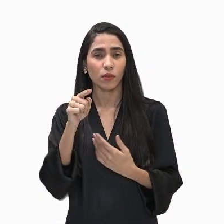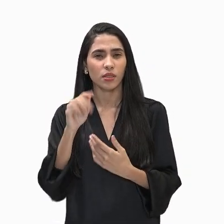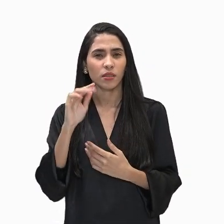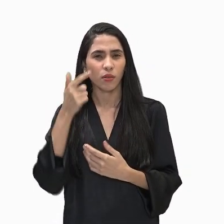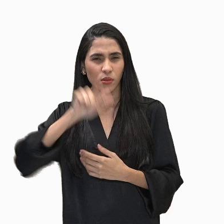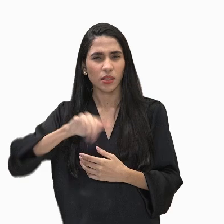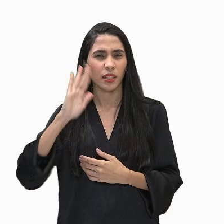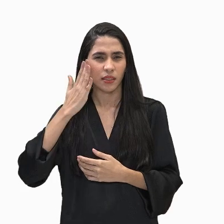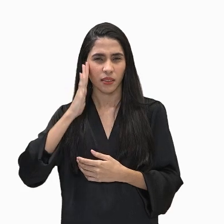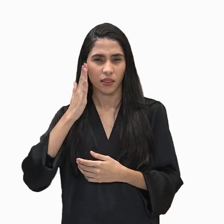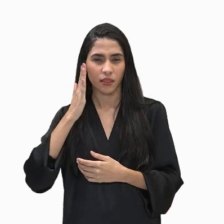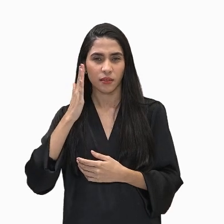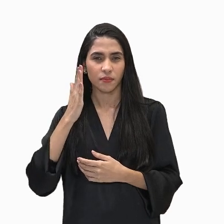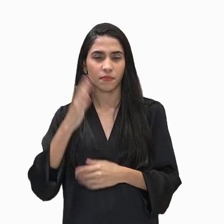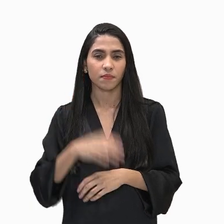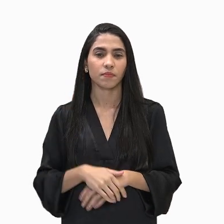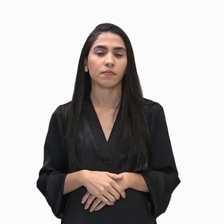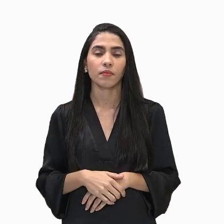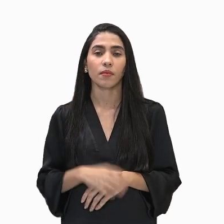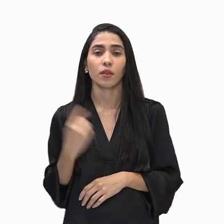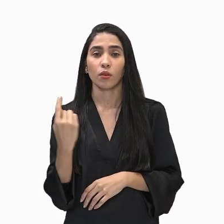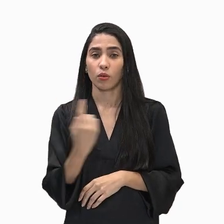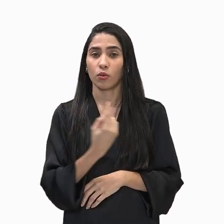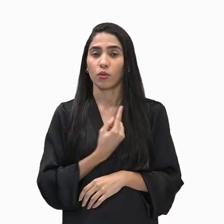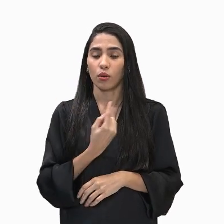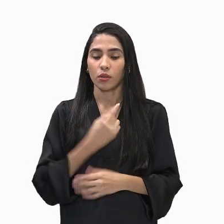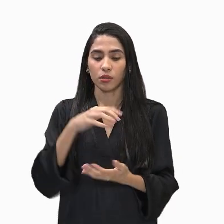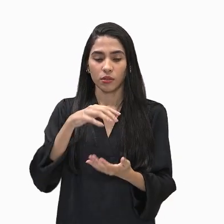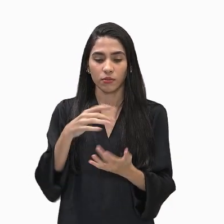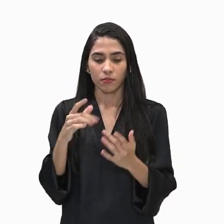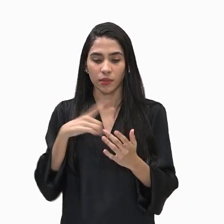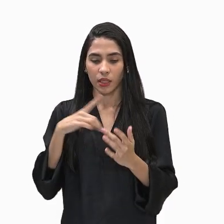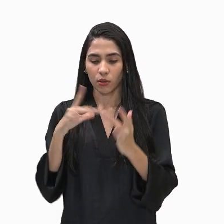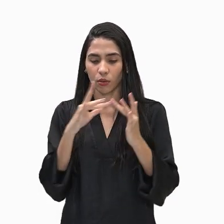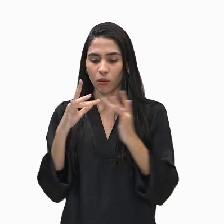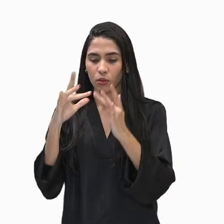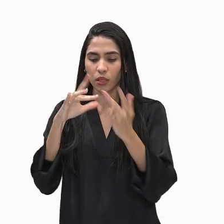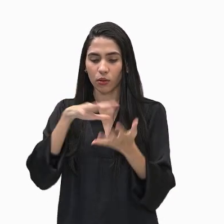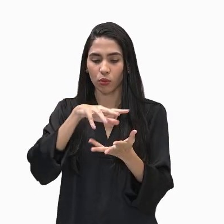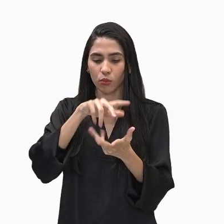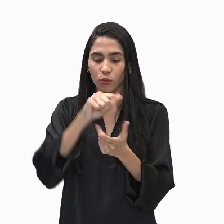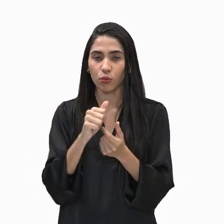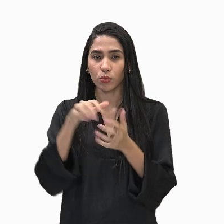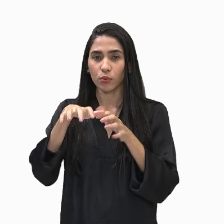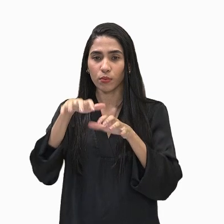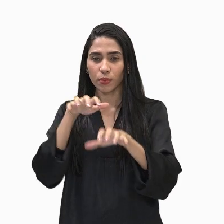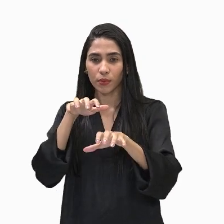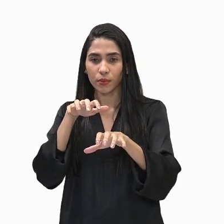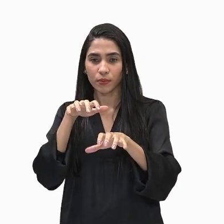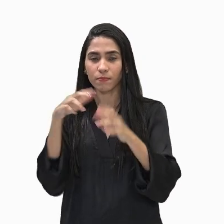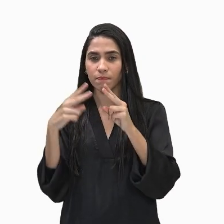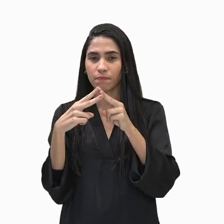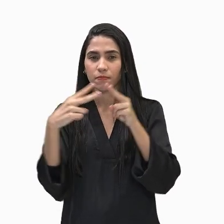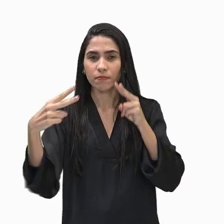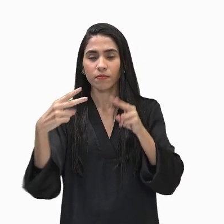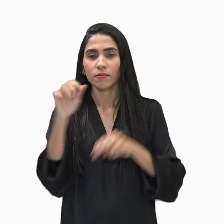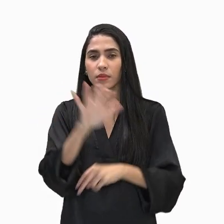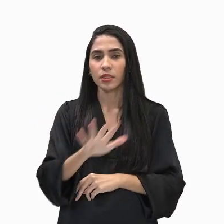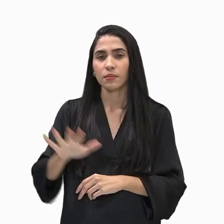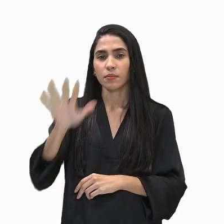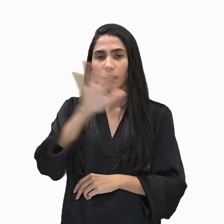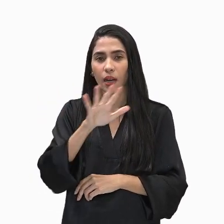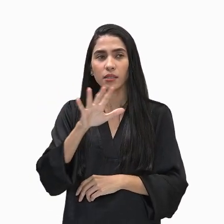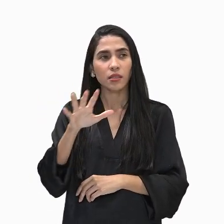entendendo o questionamento aí? Estamos diante de um mundo virtual, de imagem,